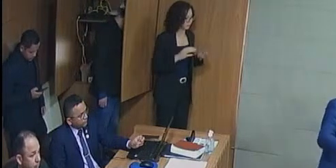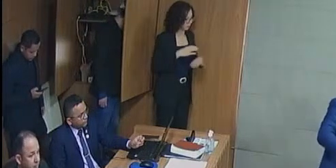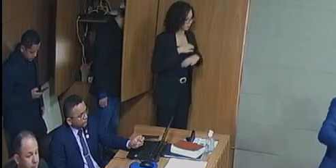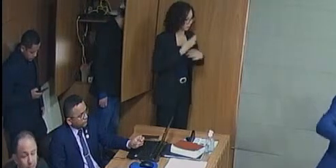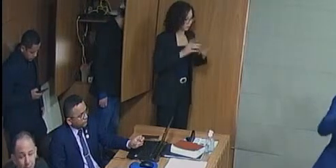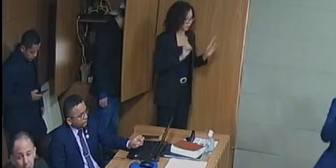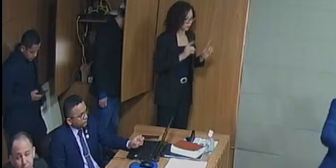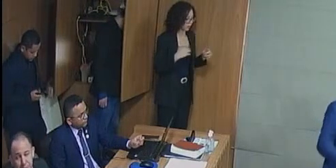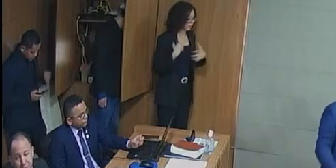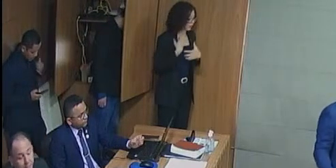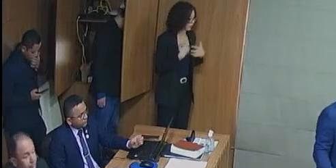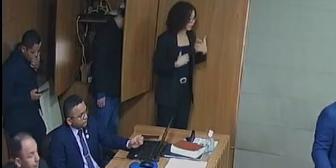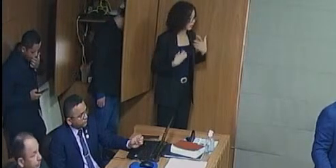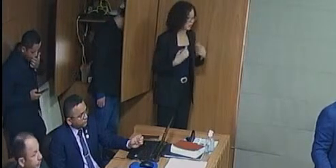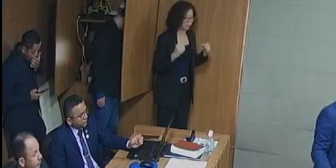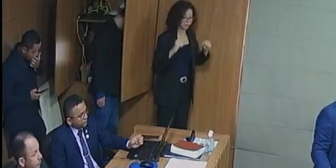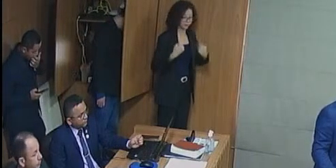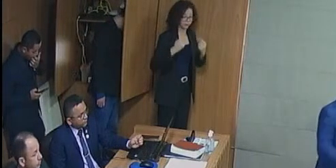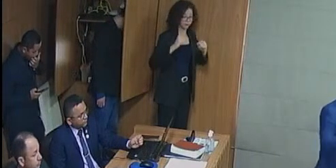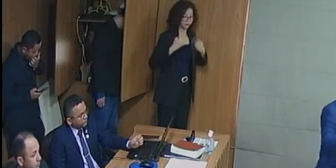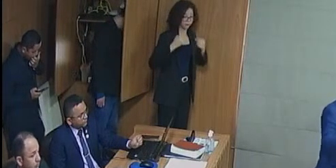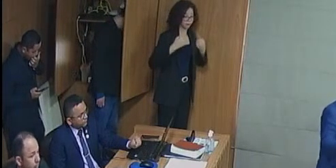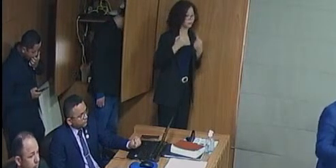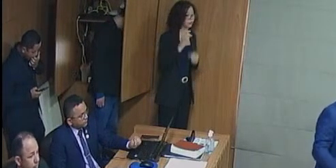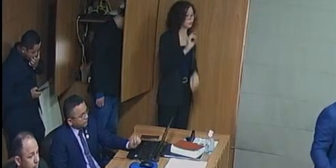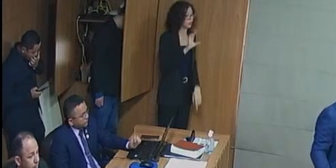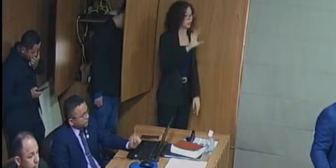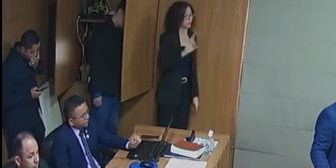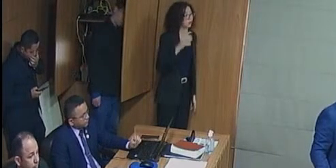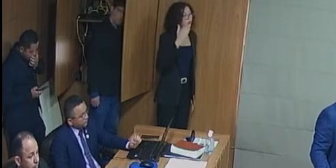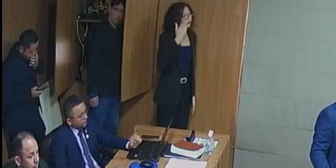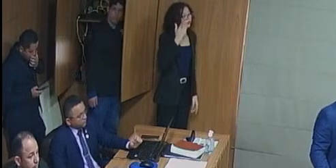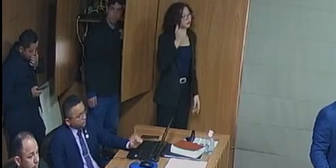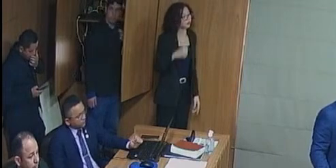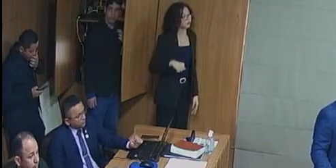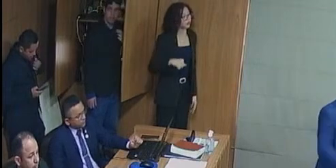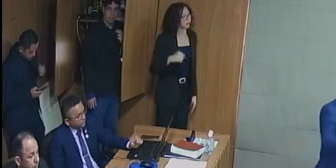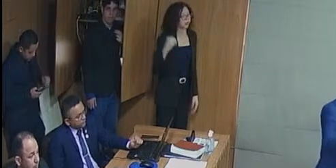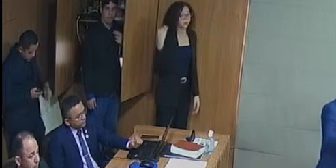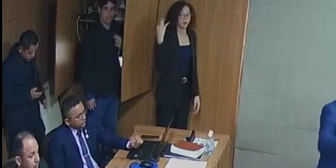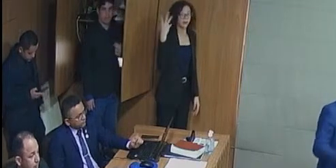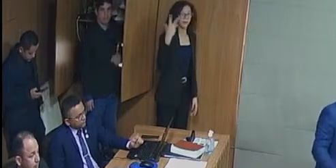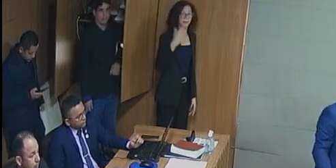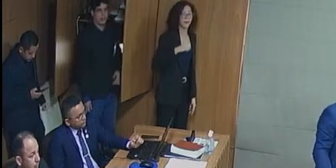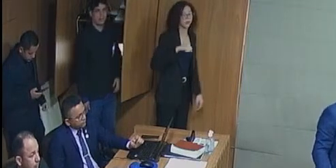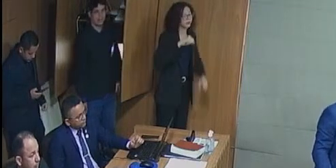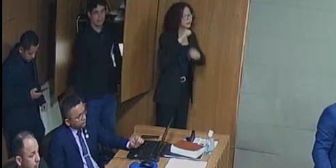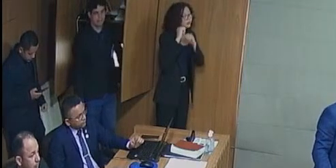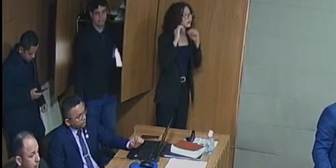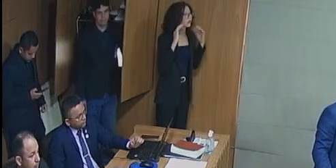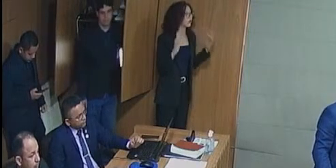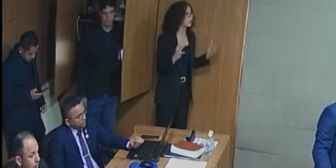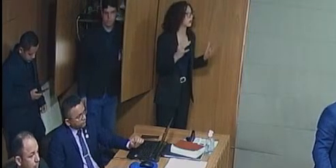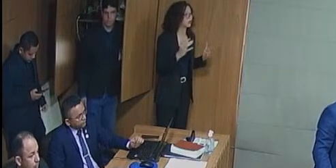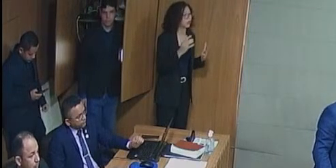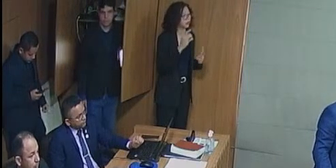desespero de perseguição só Deus sabe as noites de sonos perdidas eu e muitos vereadores